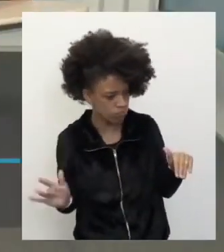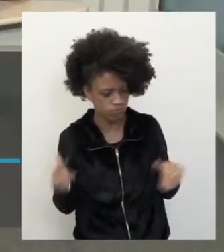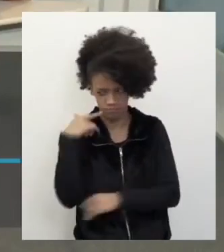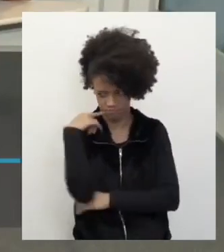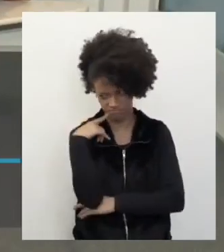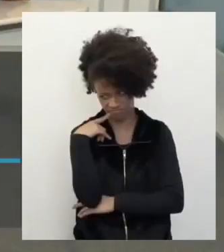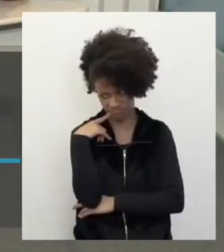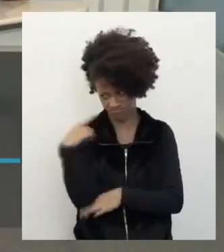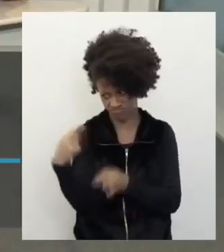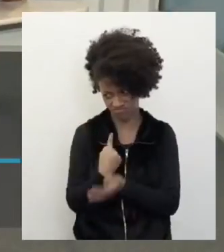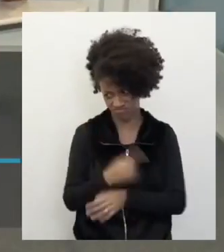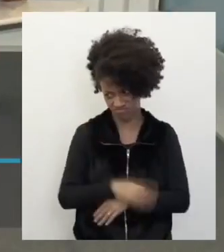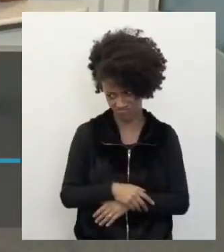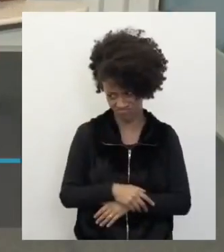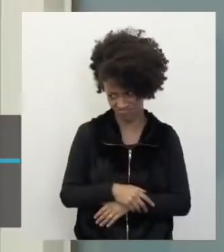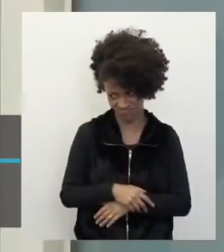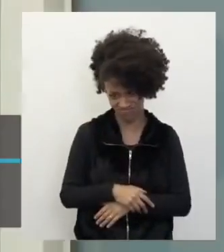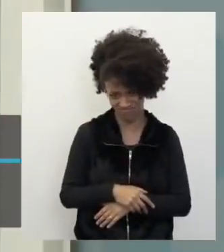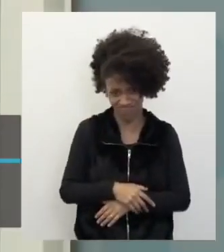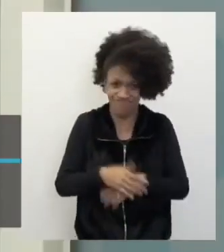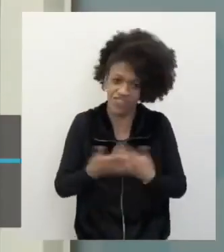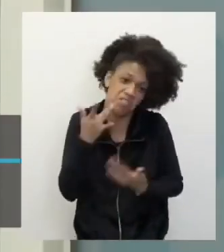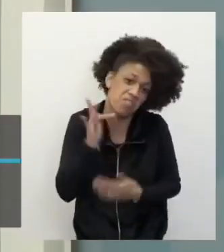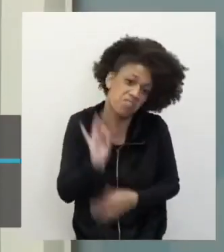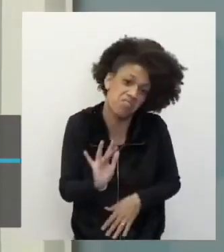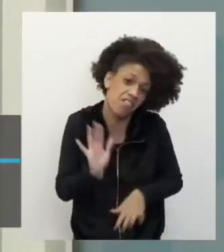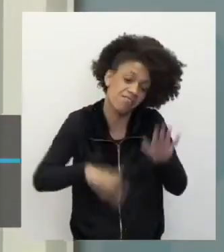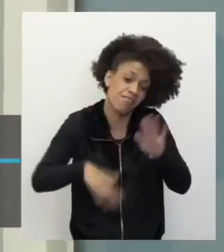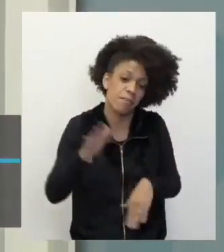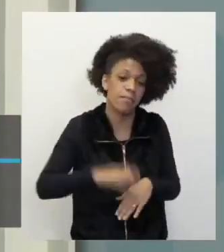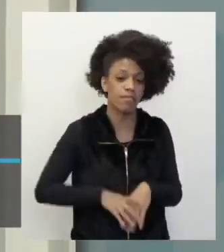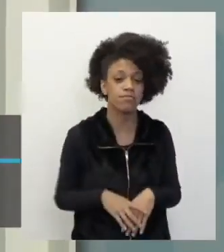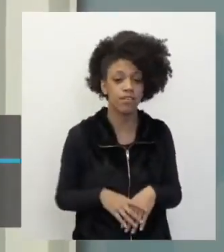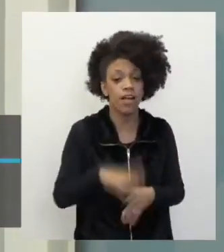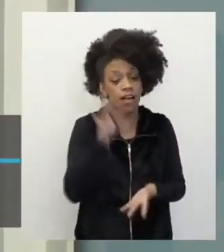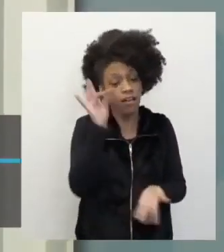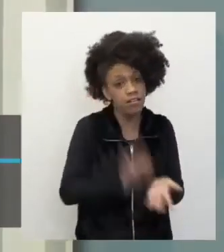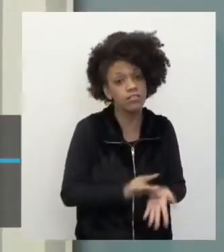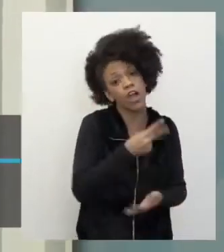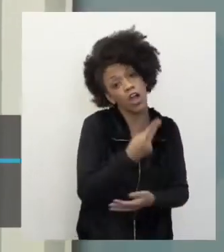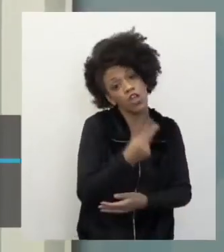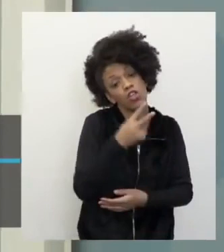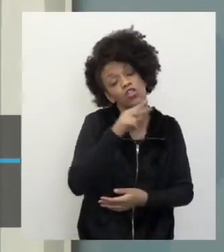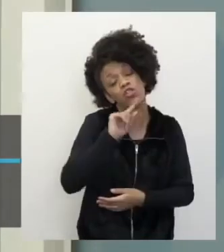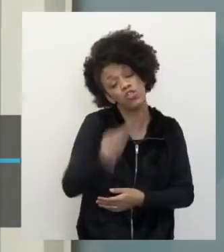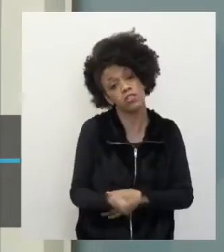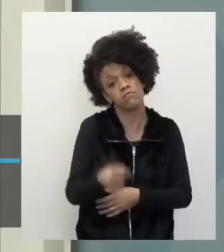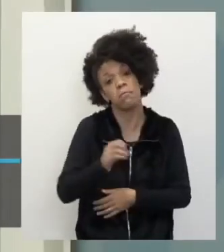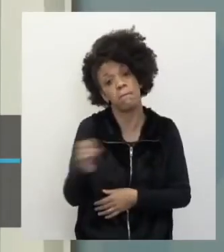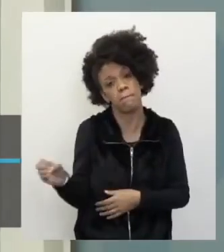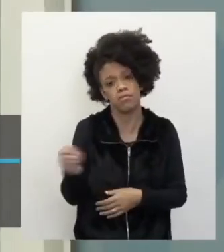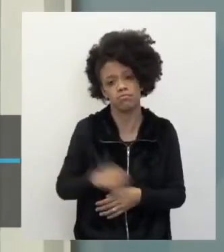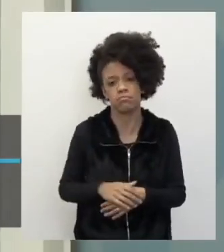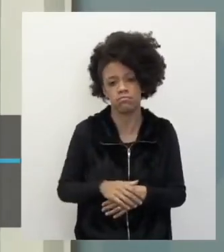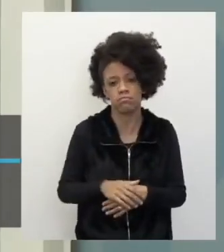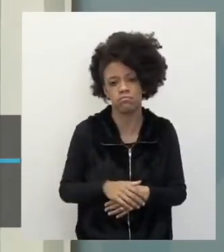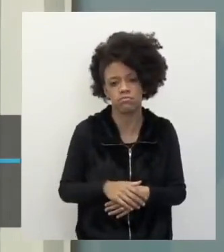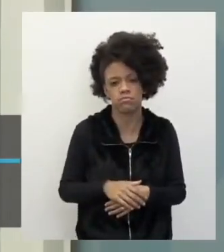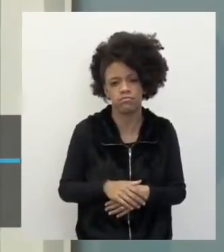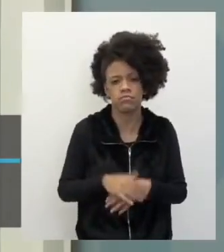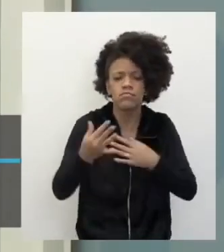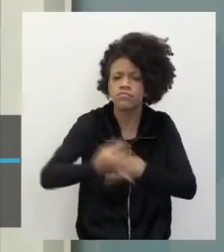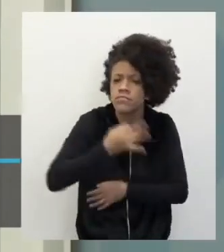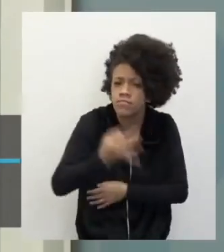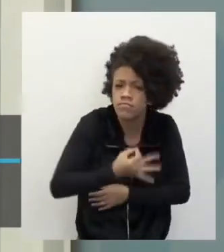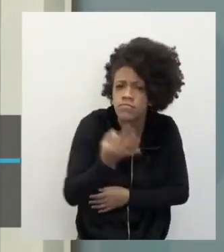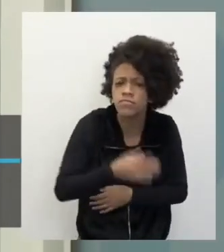Que pergunta, hein, cara? Não sei. Depende, olha. Depende. O fato é, custa R$2.000. Eu não sei o preço disso aqui, pelo amor. Mas assim, R$2.000. A opinião